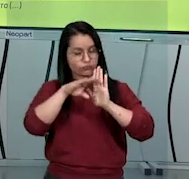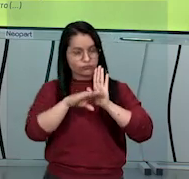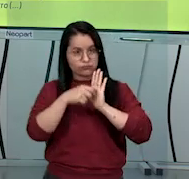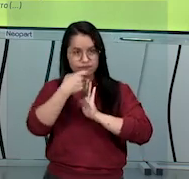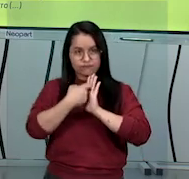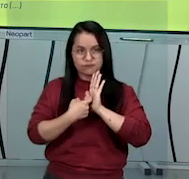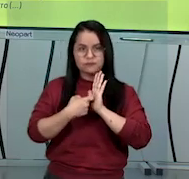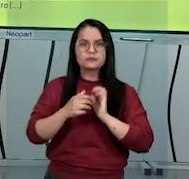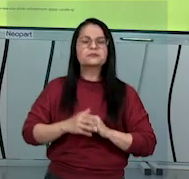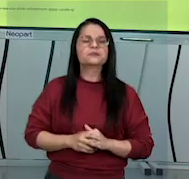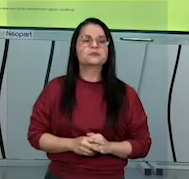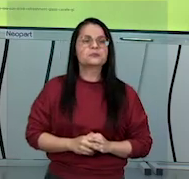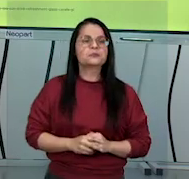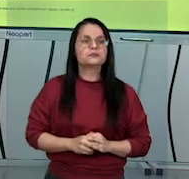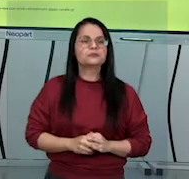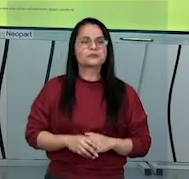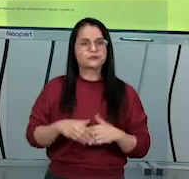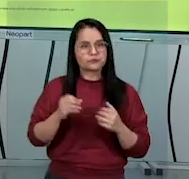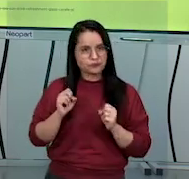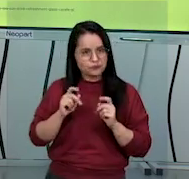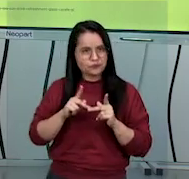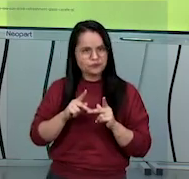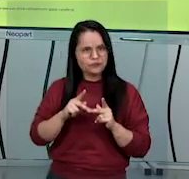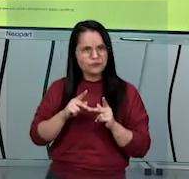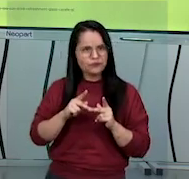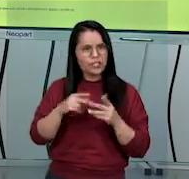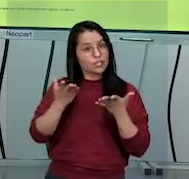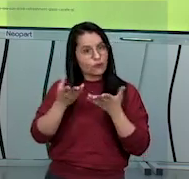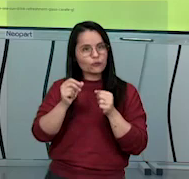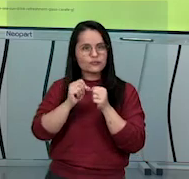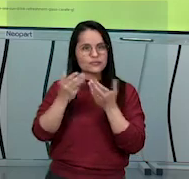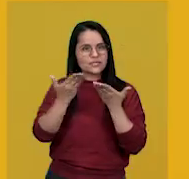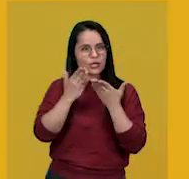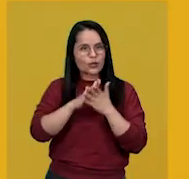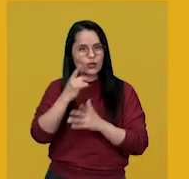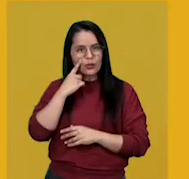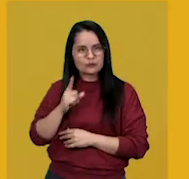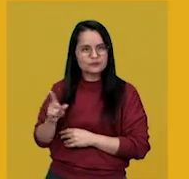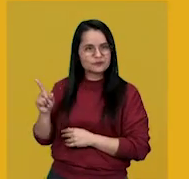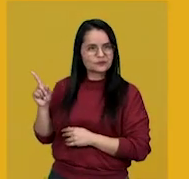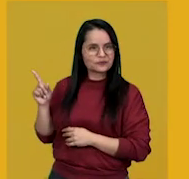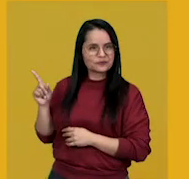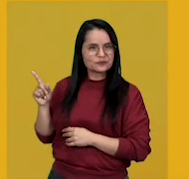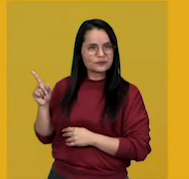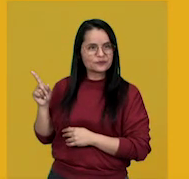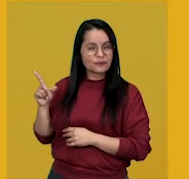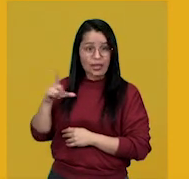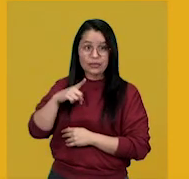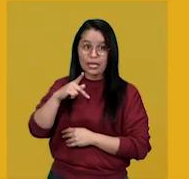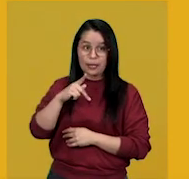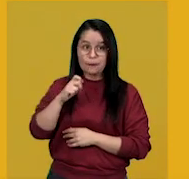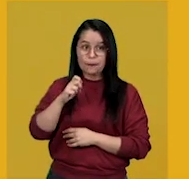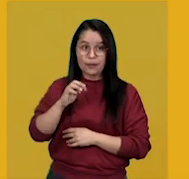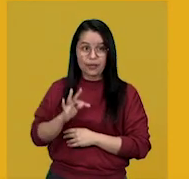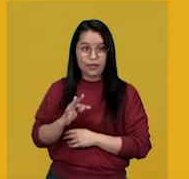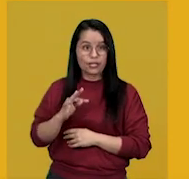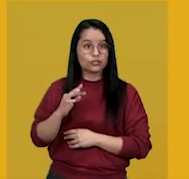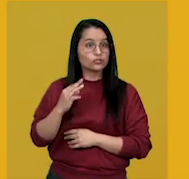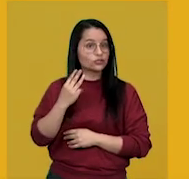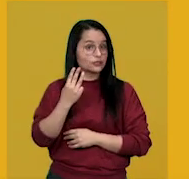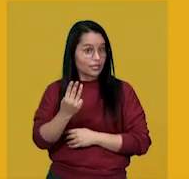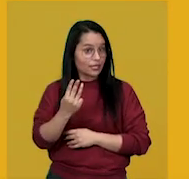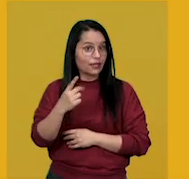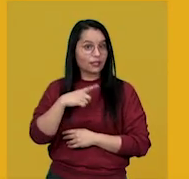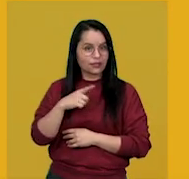né? Muito bem. Então vamos aplicar. Você tem lá no seu PET, no volume 3,